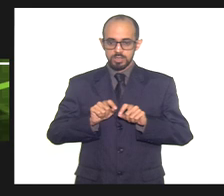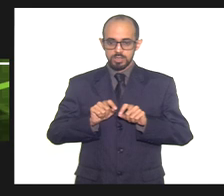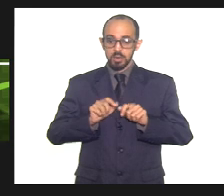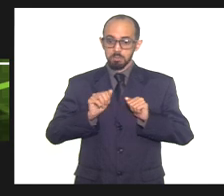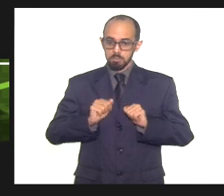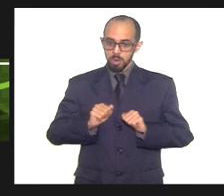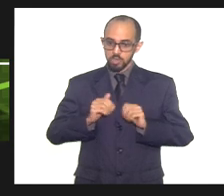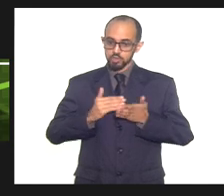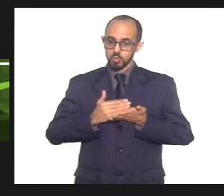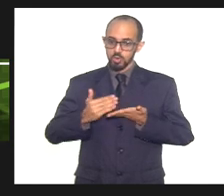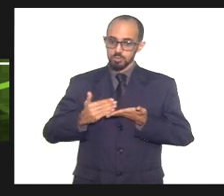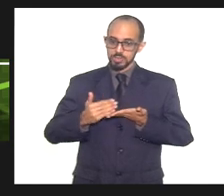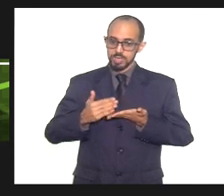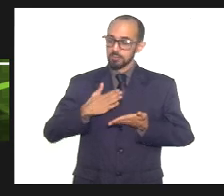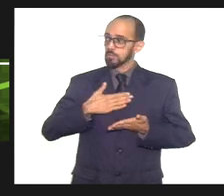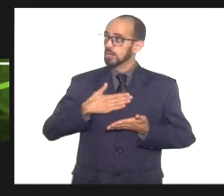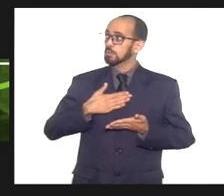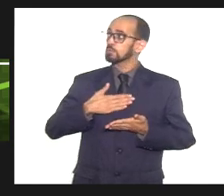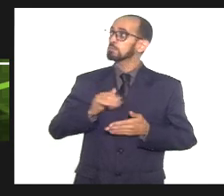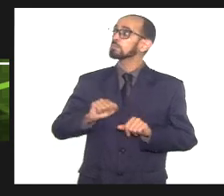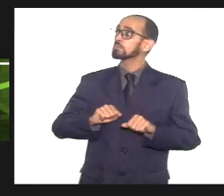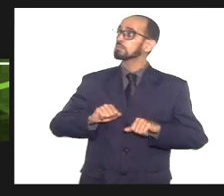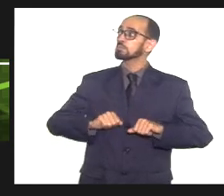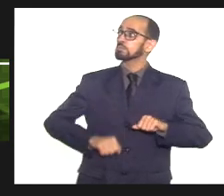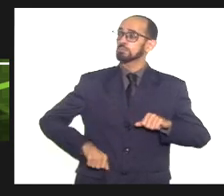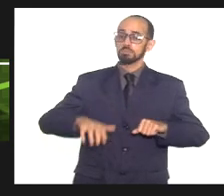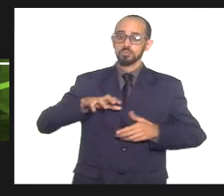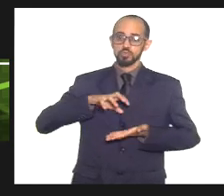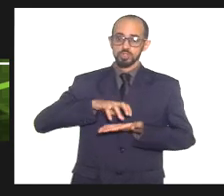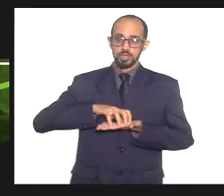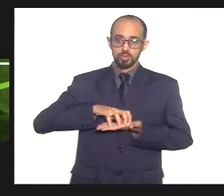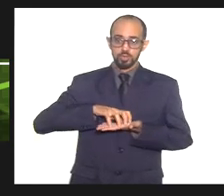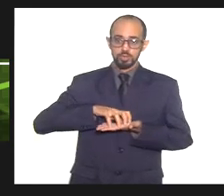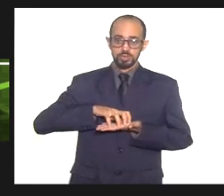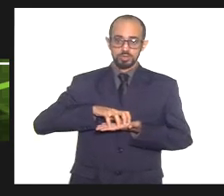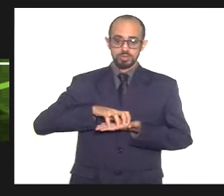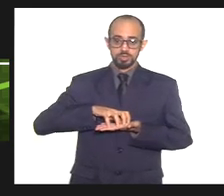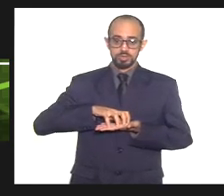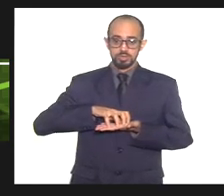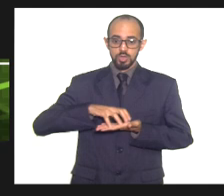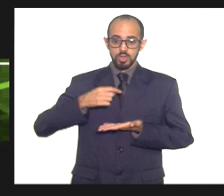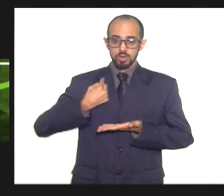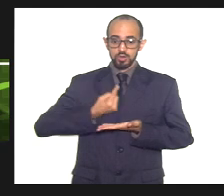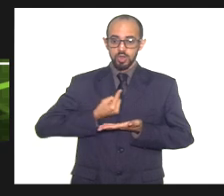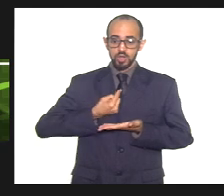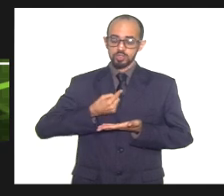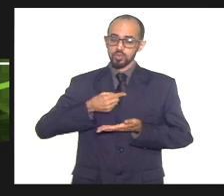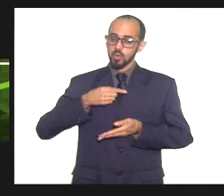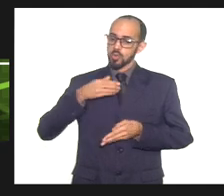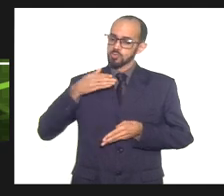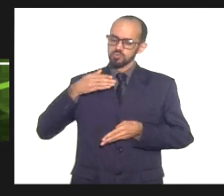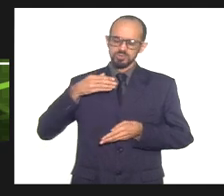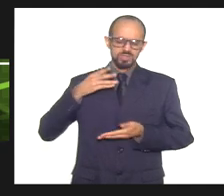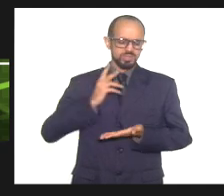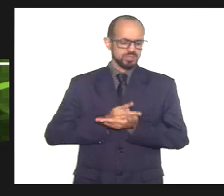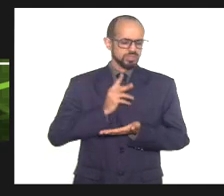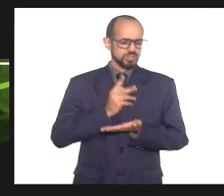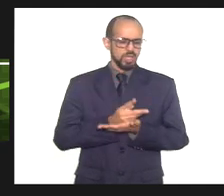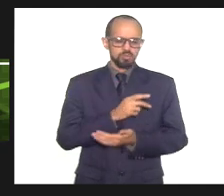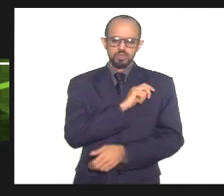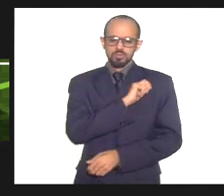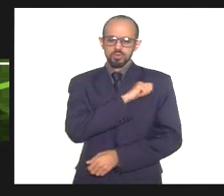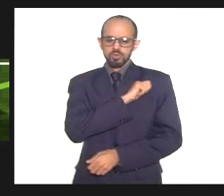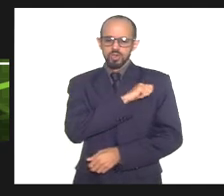posso começar pela minha área, auditorias operacionais nos ativos, onde somos operadores, somos auditados com muita frequência por diversos órgãos,